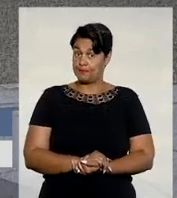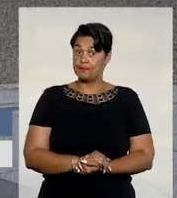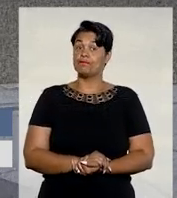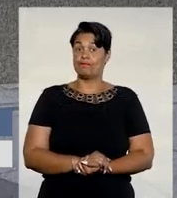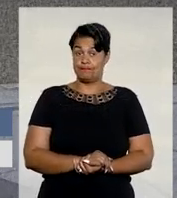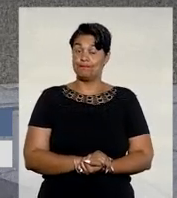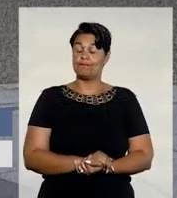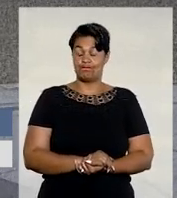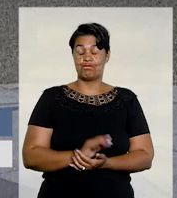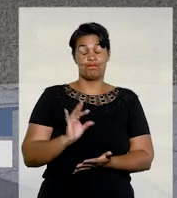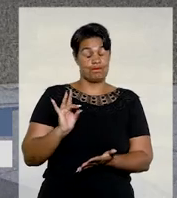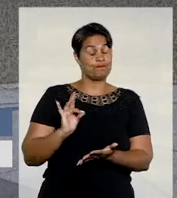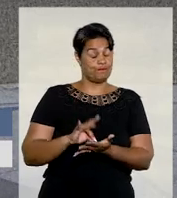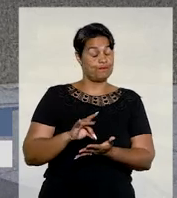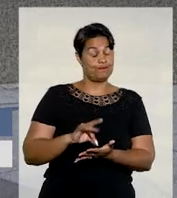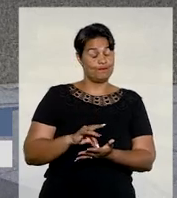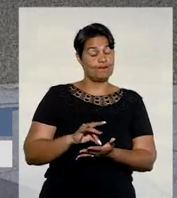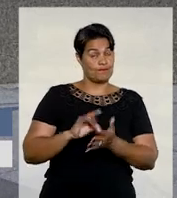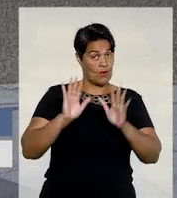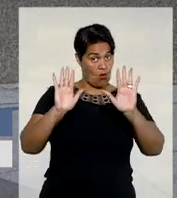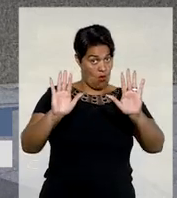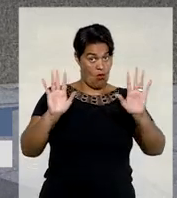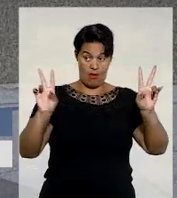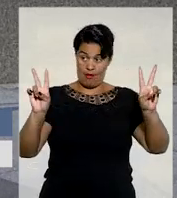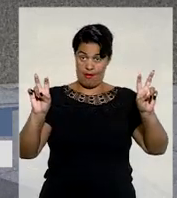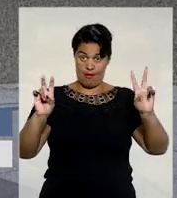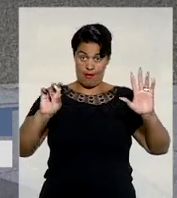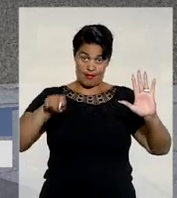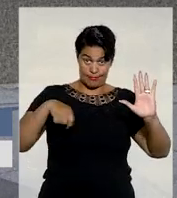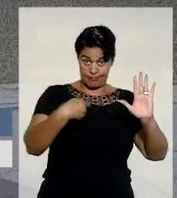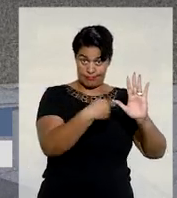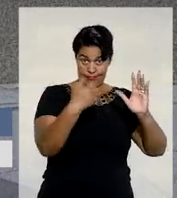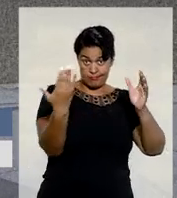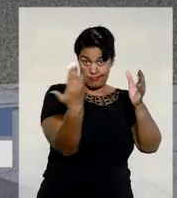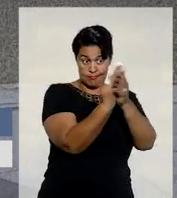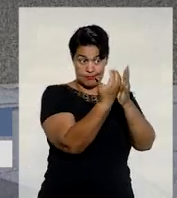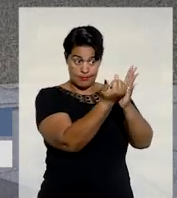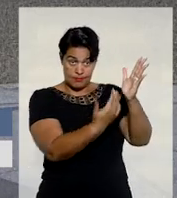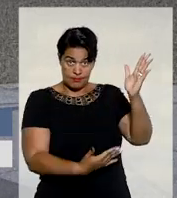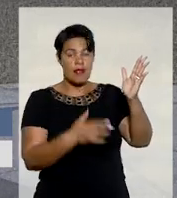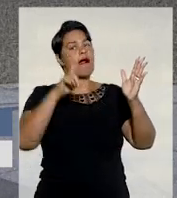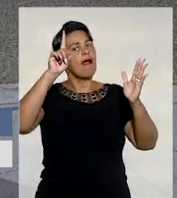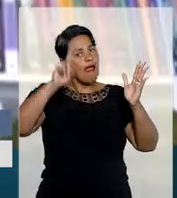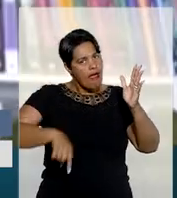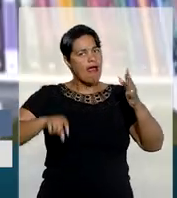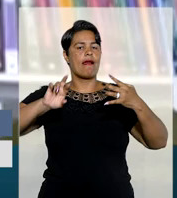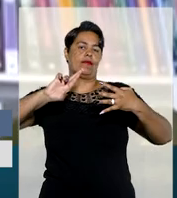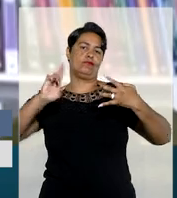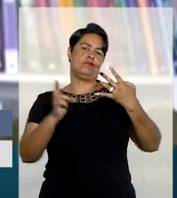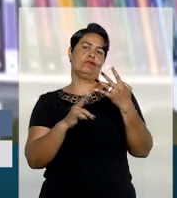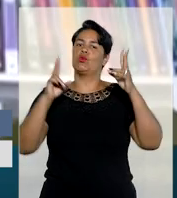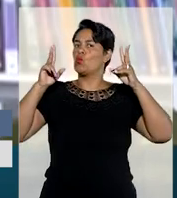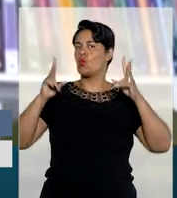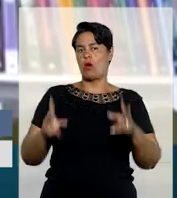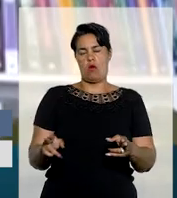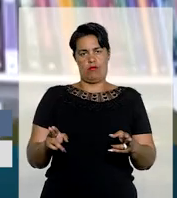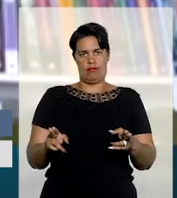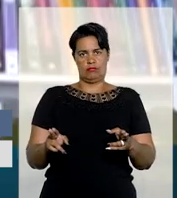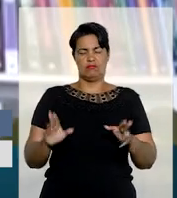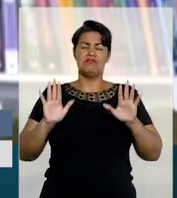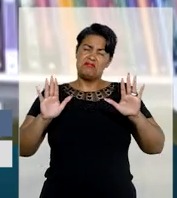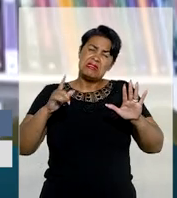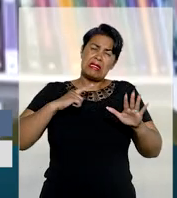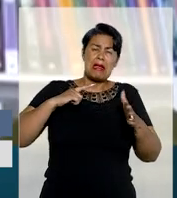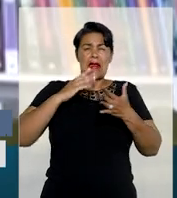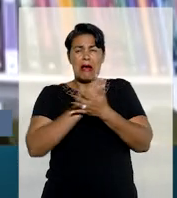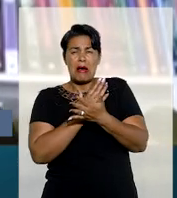Isso mesmo, Fátima. Já adianto que, para mim, embargos de declaração são, sim, uma espécie recursal. Existe uma divergência. A